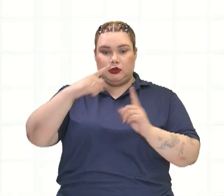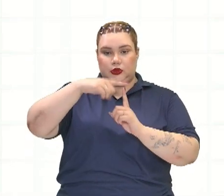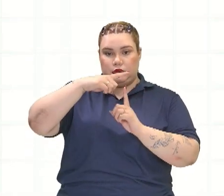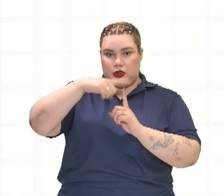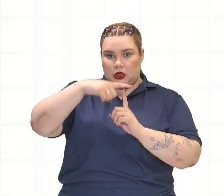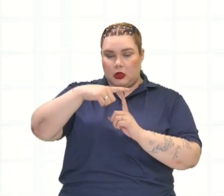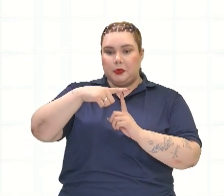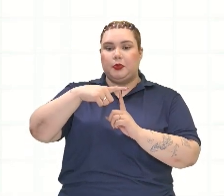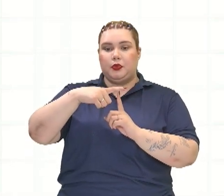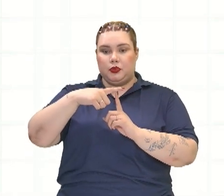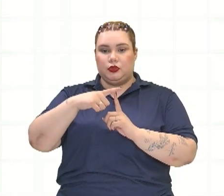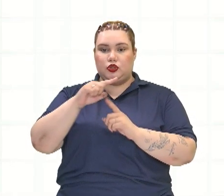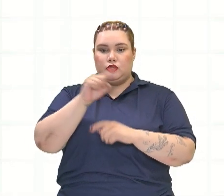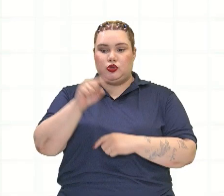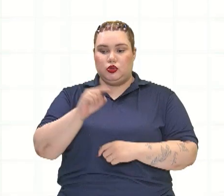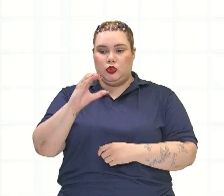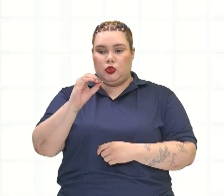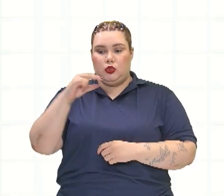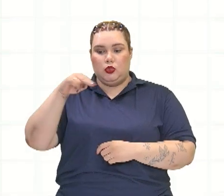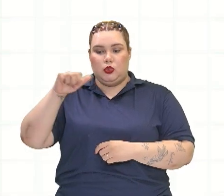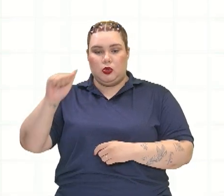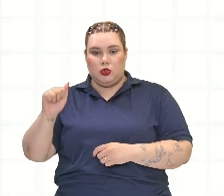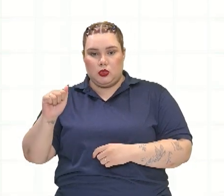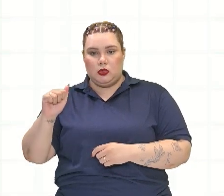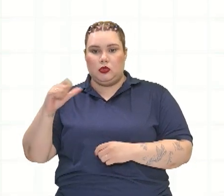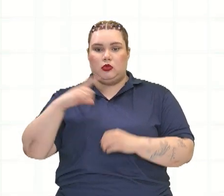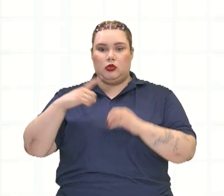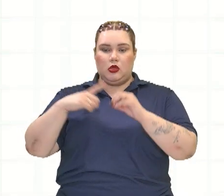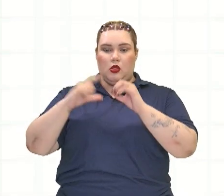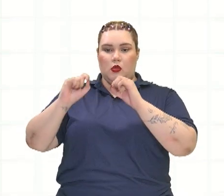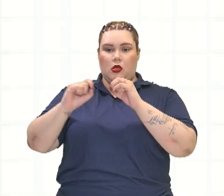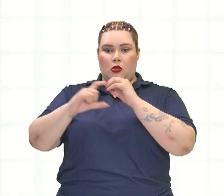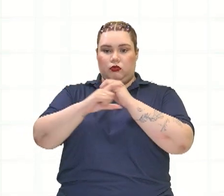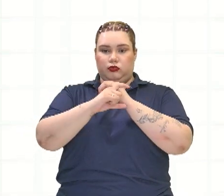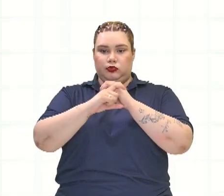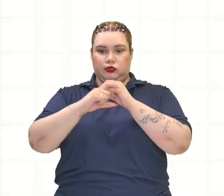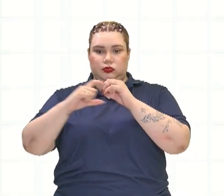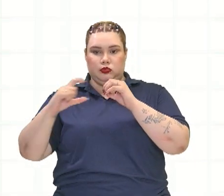temperada, ela está entre os trópicos e os